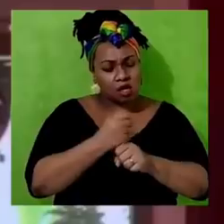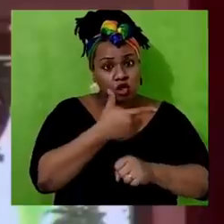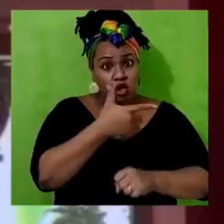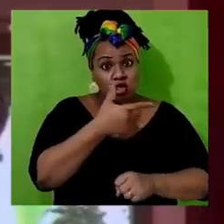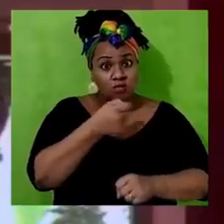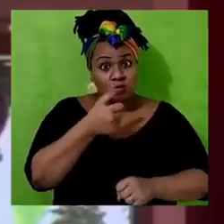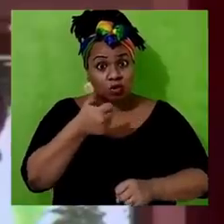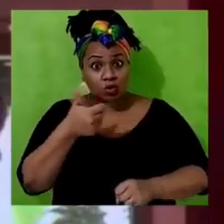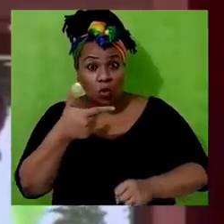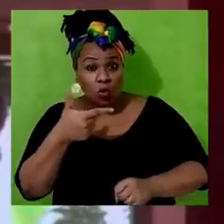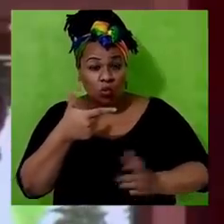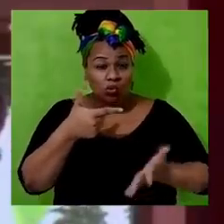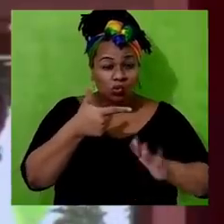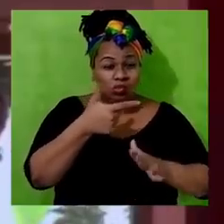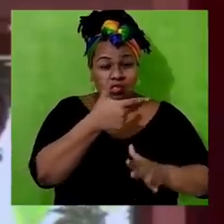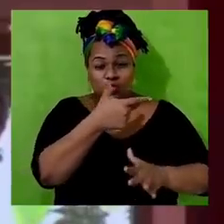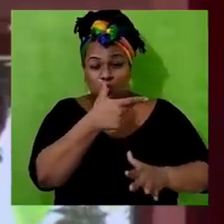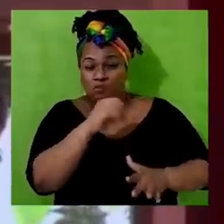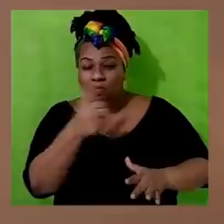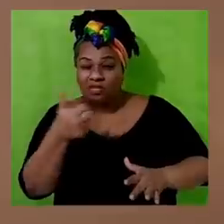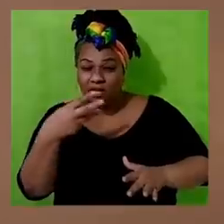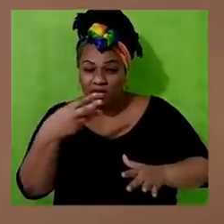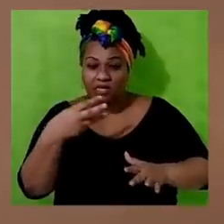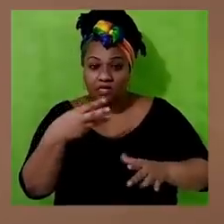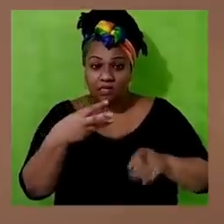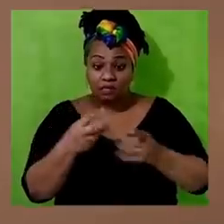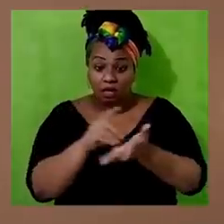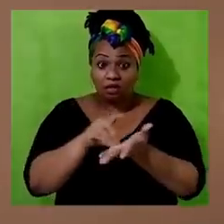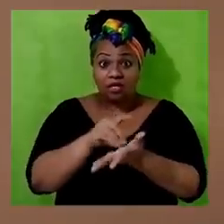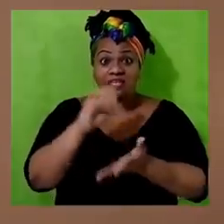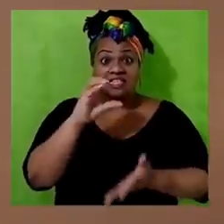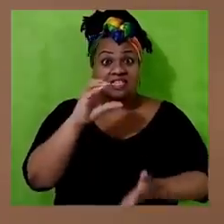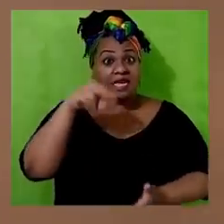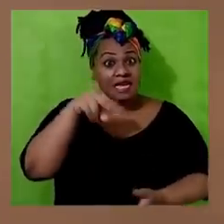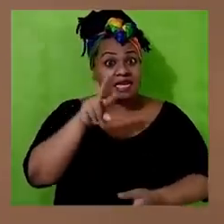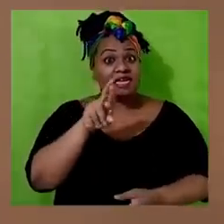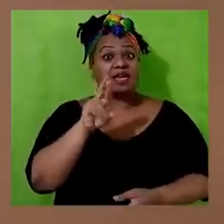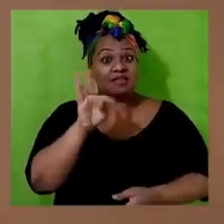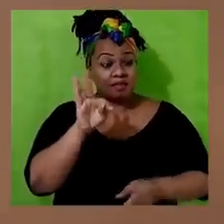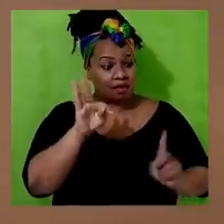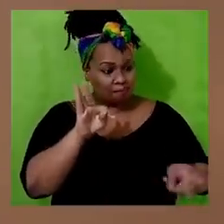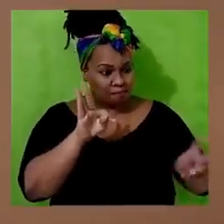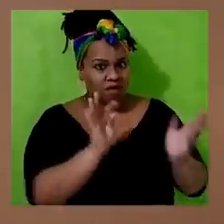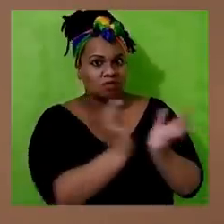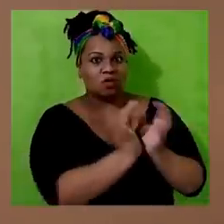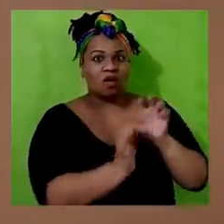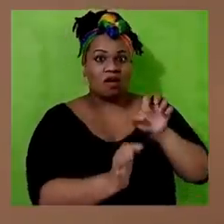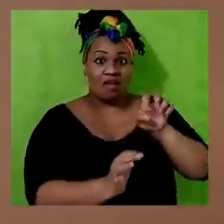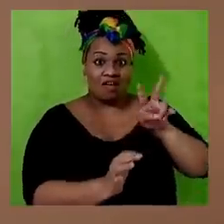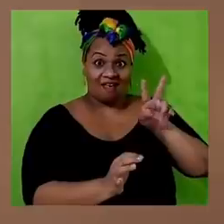em 2012, 2013, veio o CNRT ainda com Banda Eva.